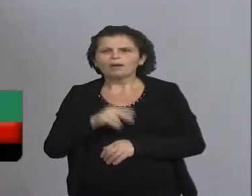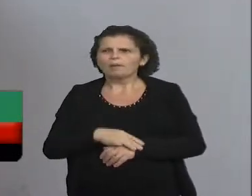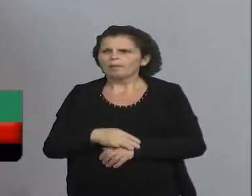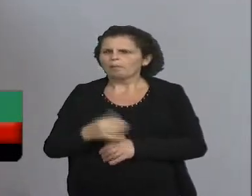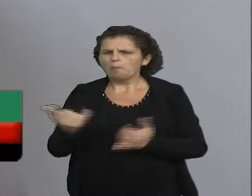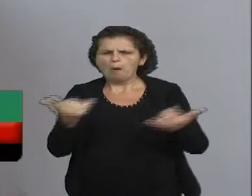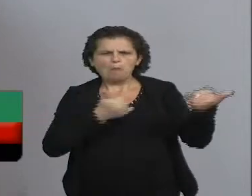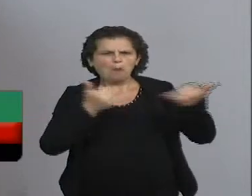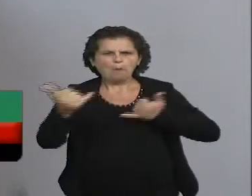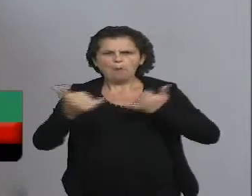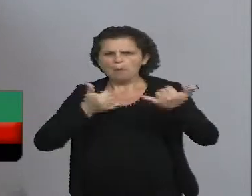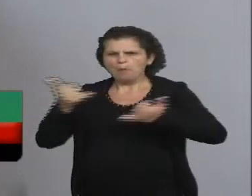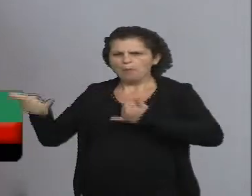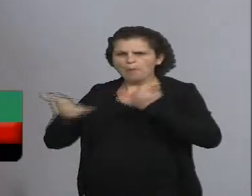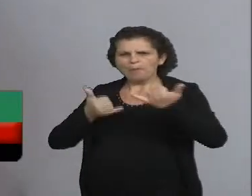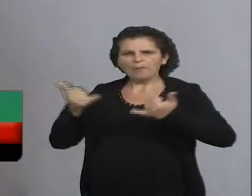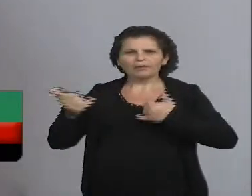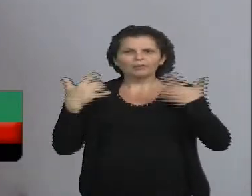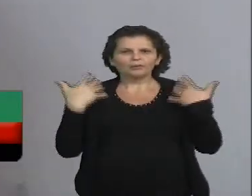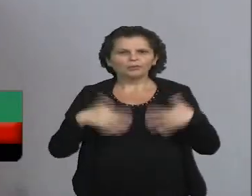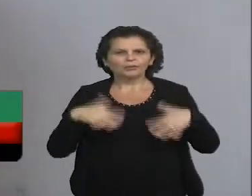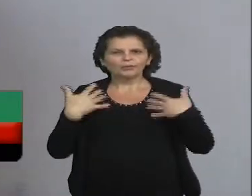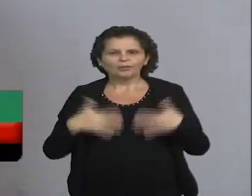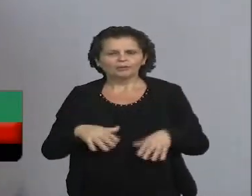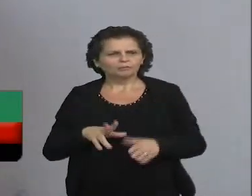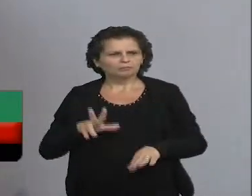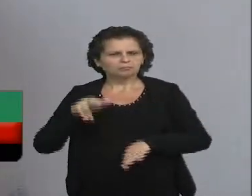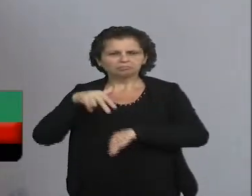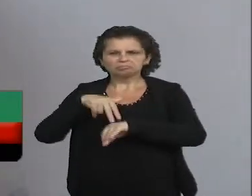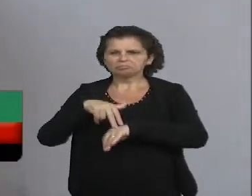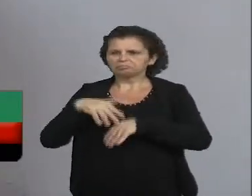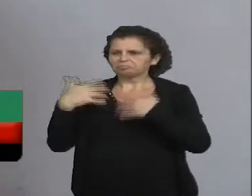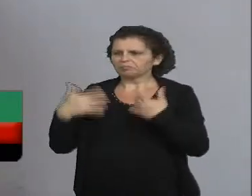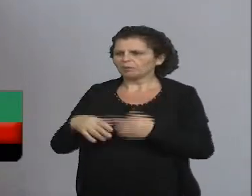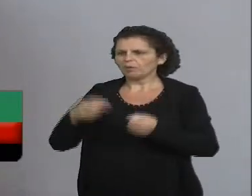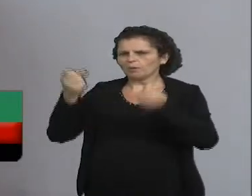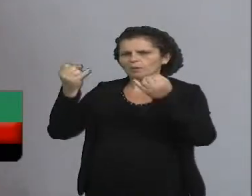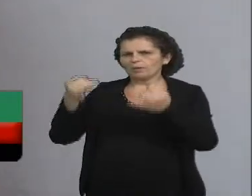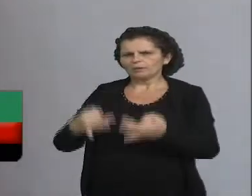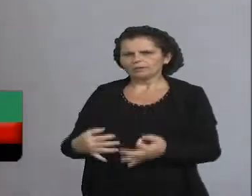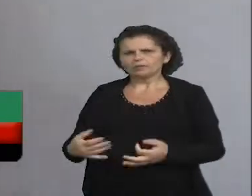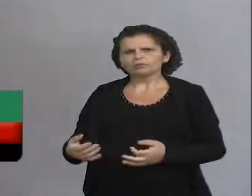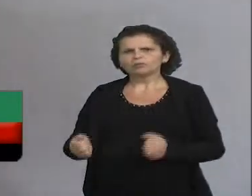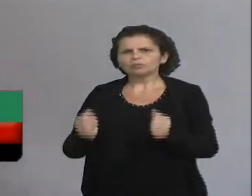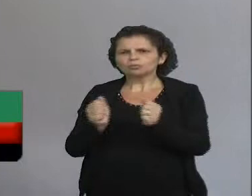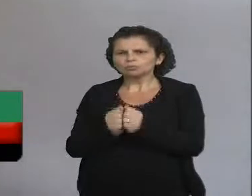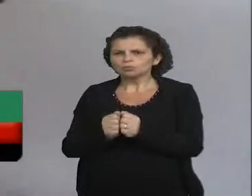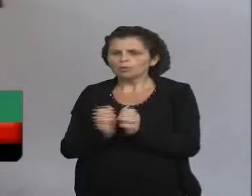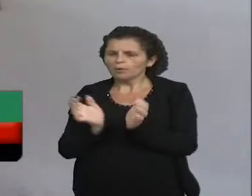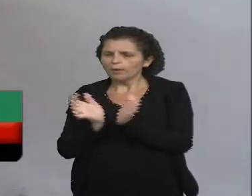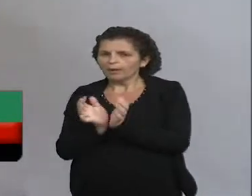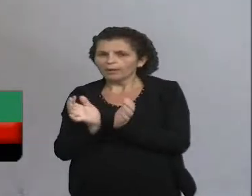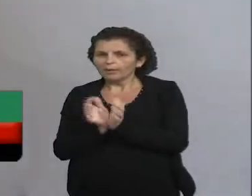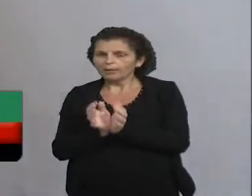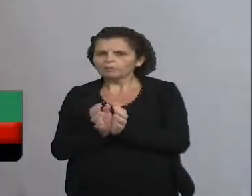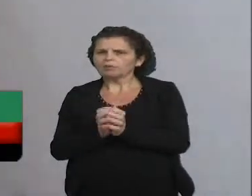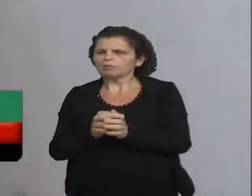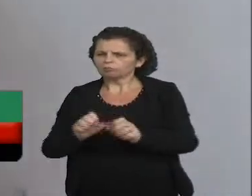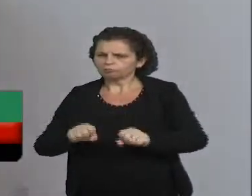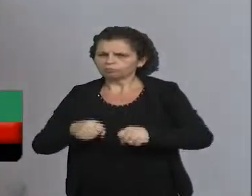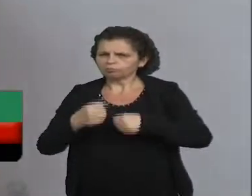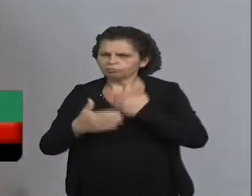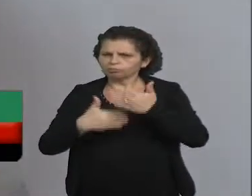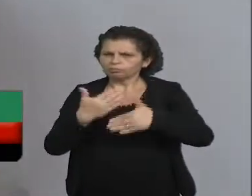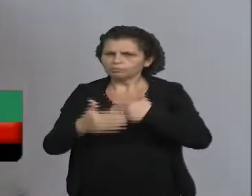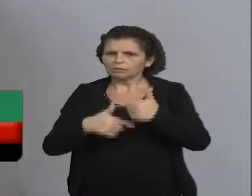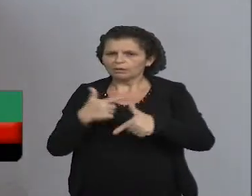tantos amigos aqui usando a tribuna e dizendo o quanto você, juntamente com a equipe, vem desenvolvendo